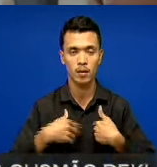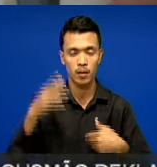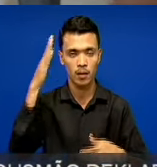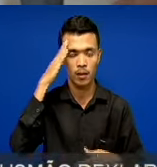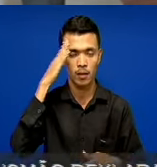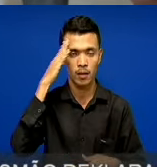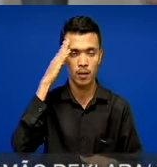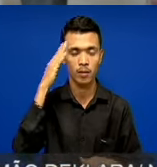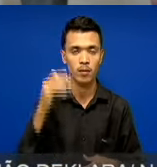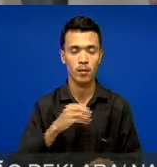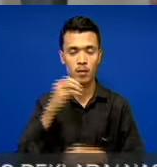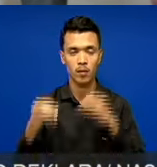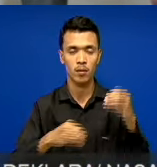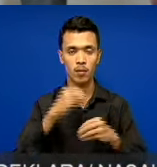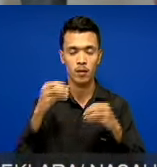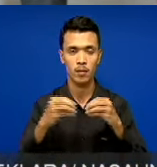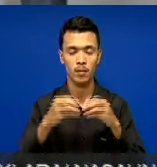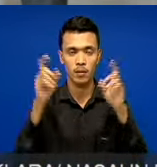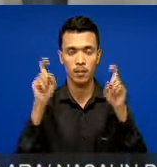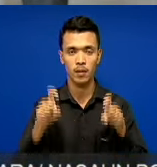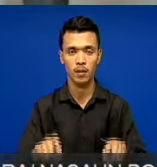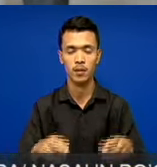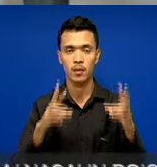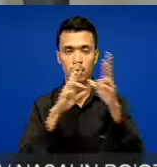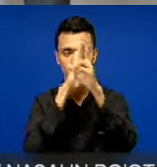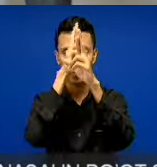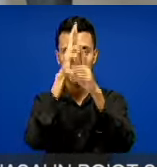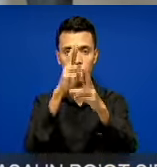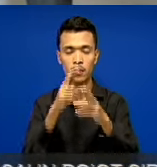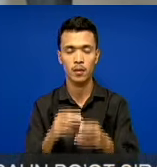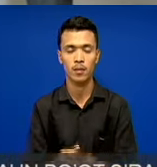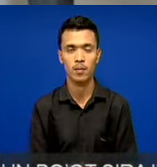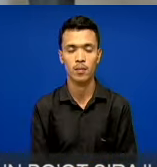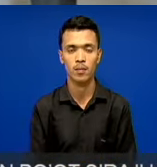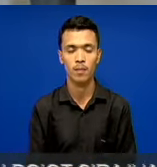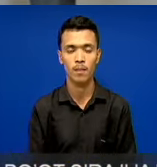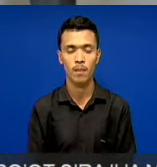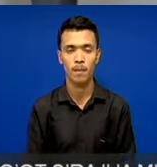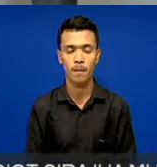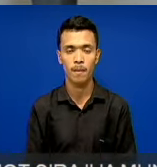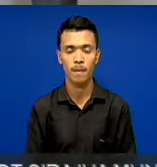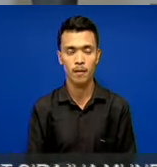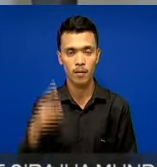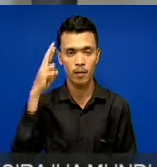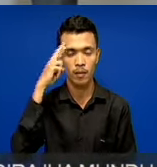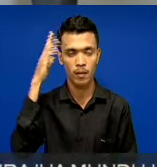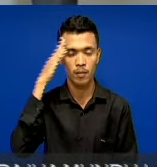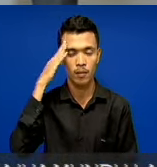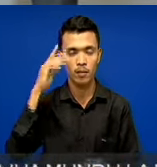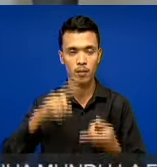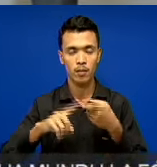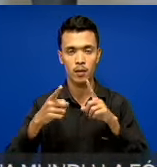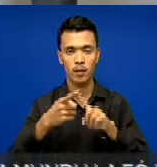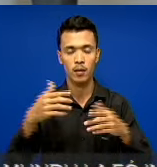Hanoi com nova necessidade respeito Timor ou reconhece amizade na